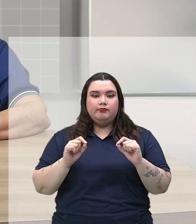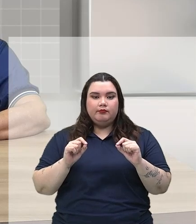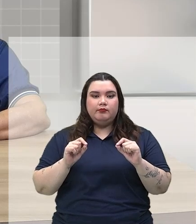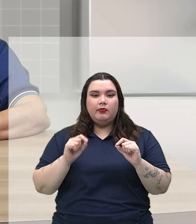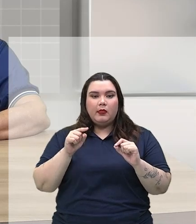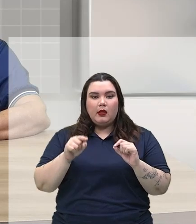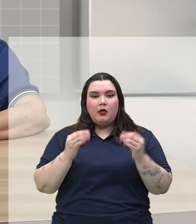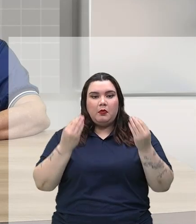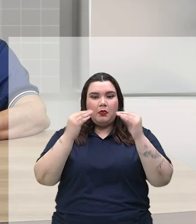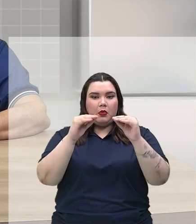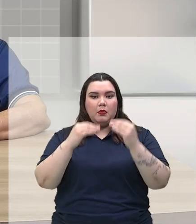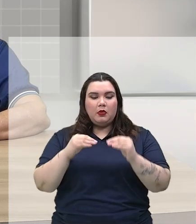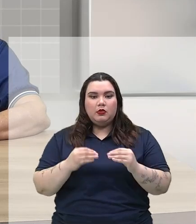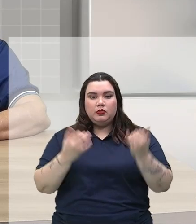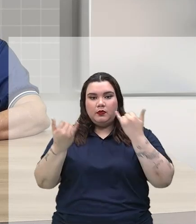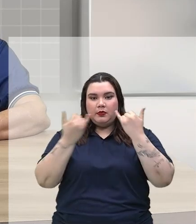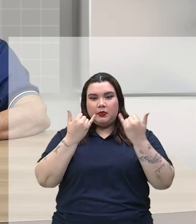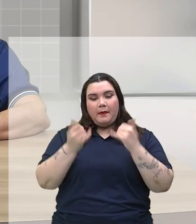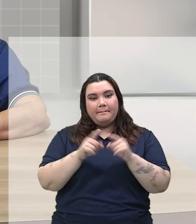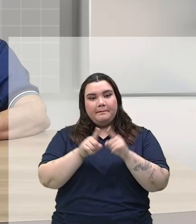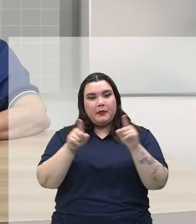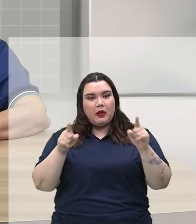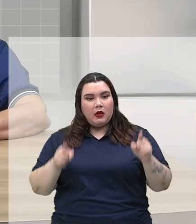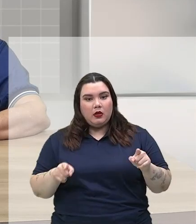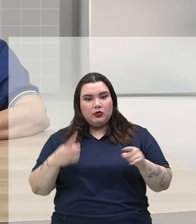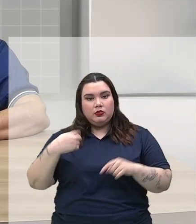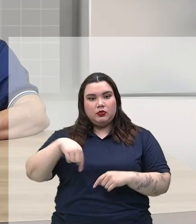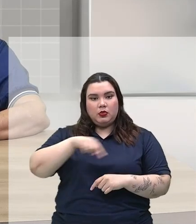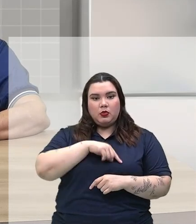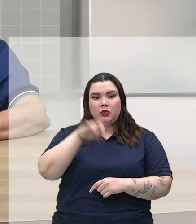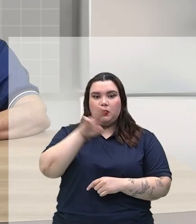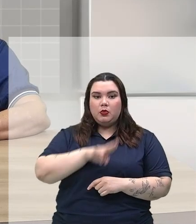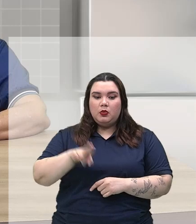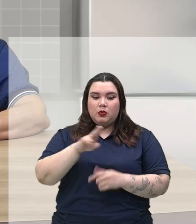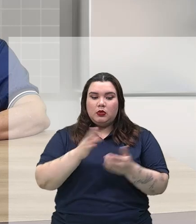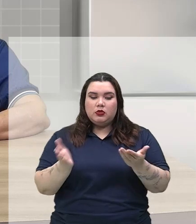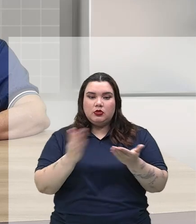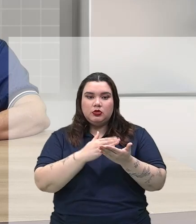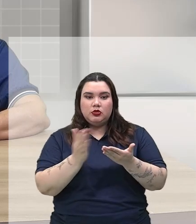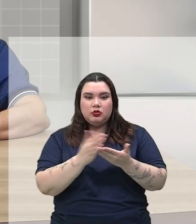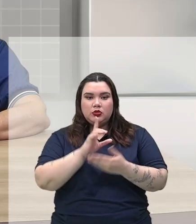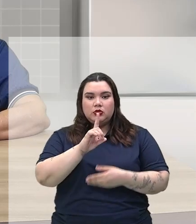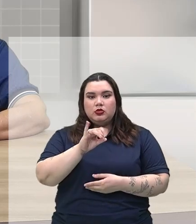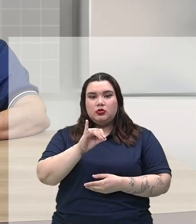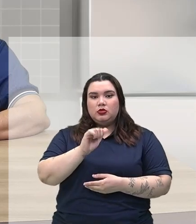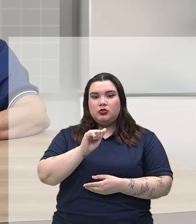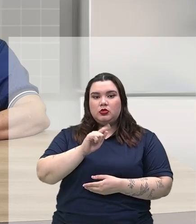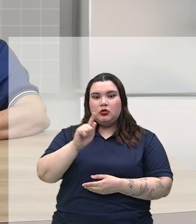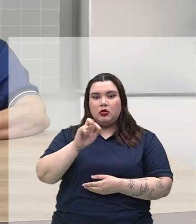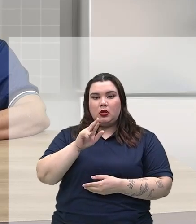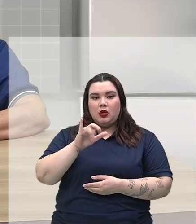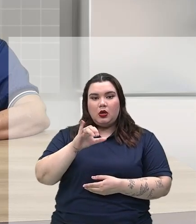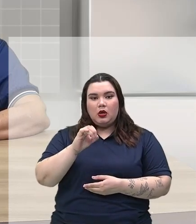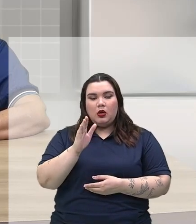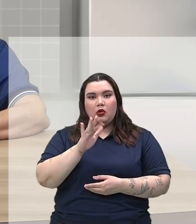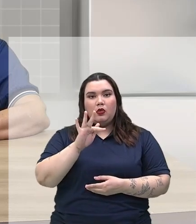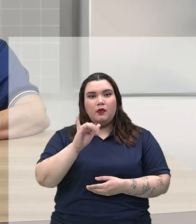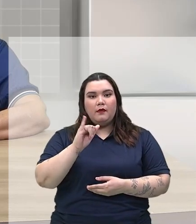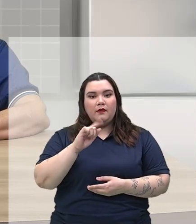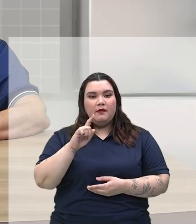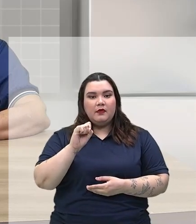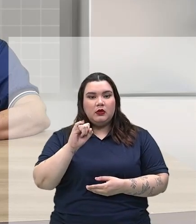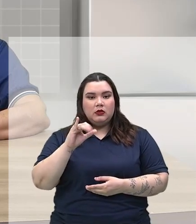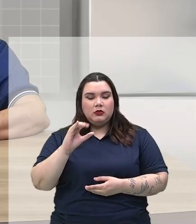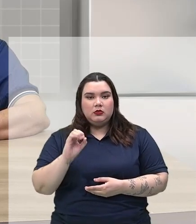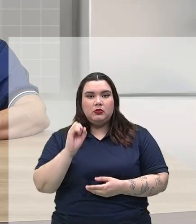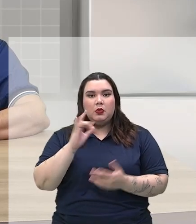os lançamentos no digital. Porém, nós, com o diário físico, também entramos em contato, né, quando se dirige pessoalmente